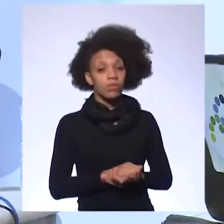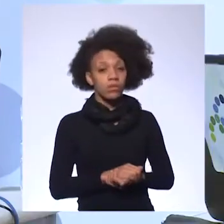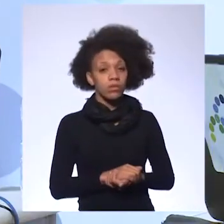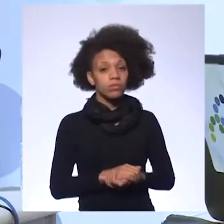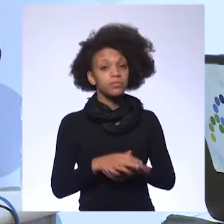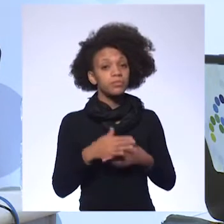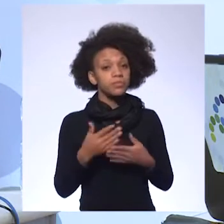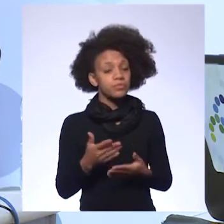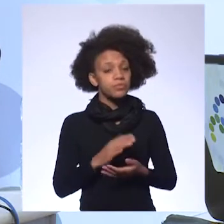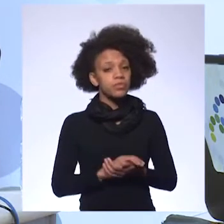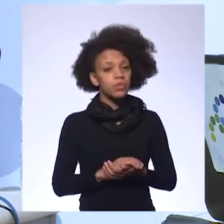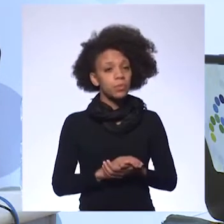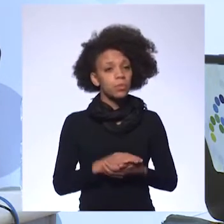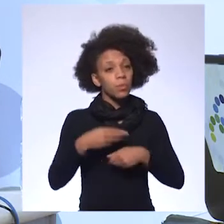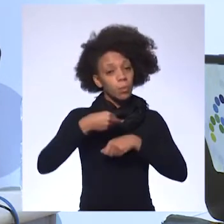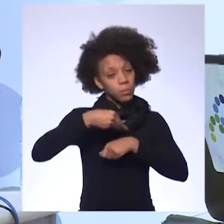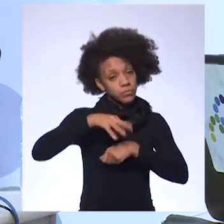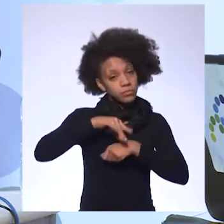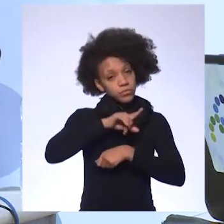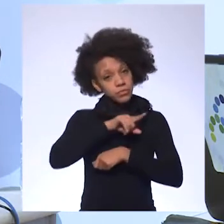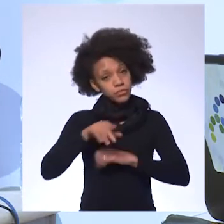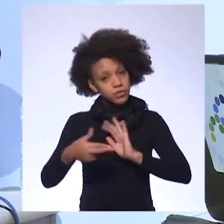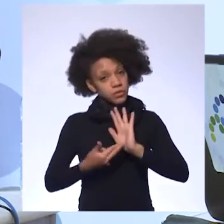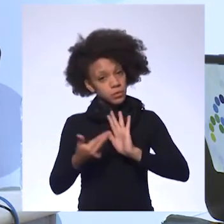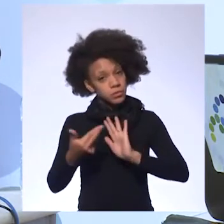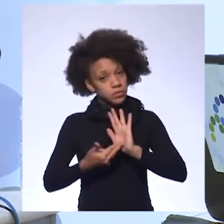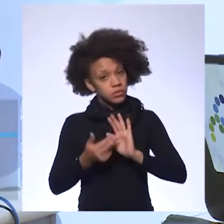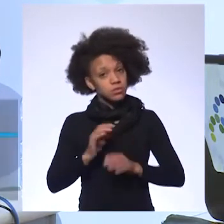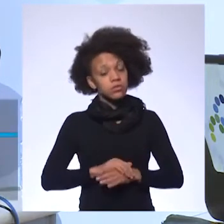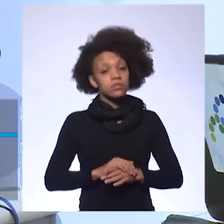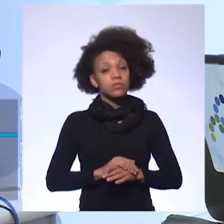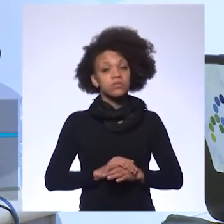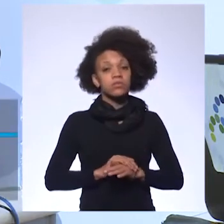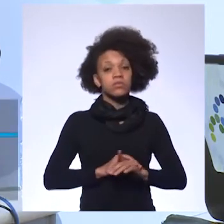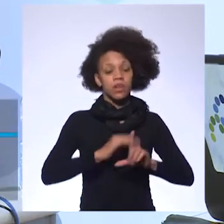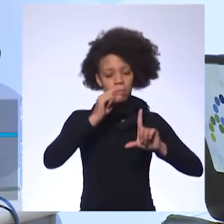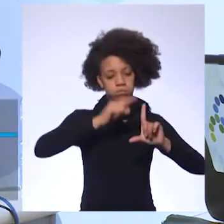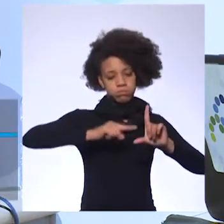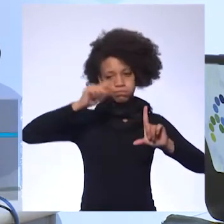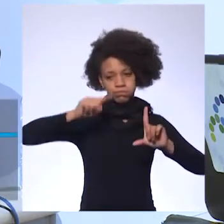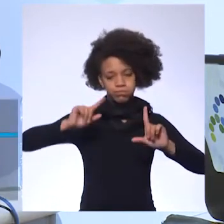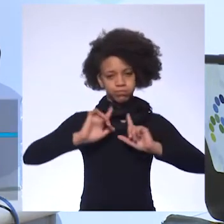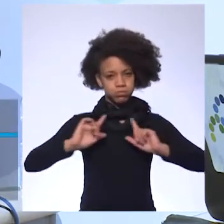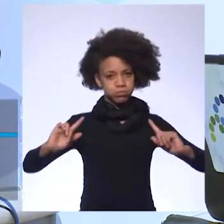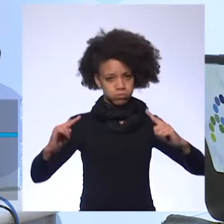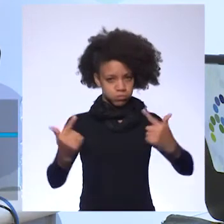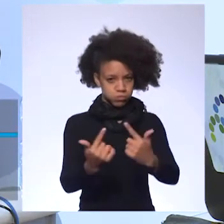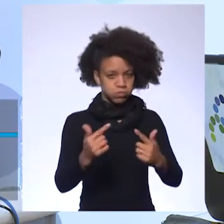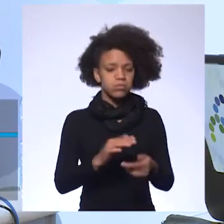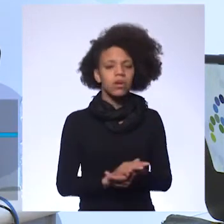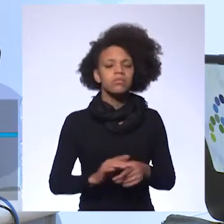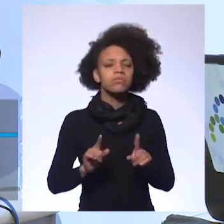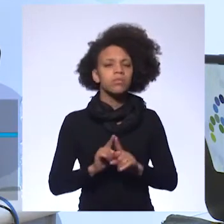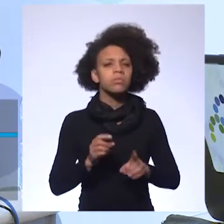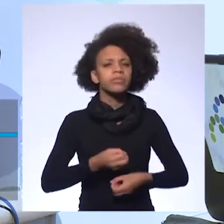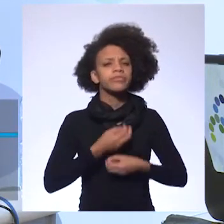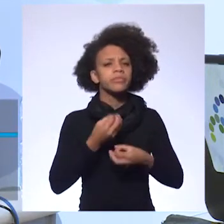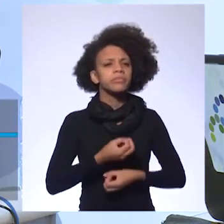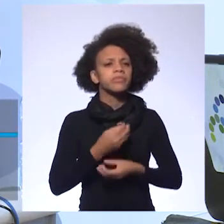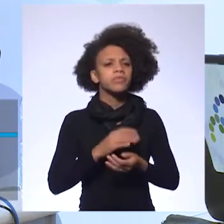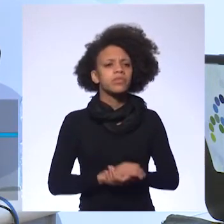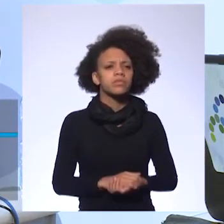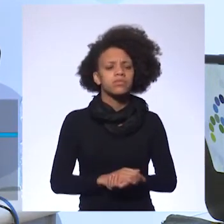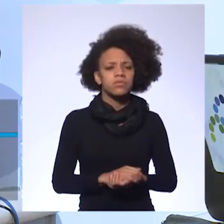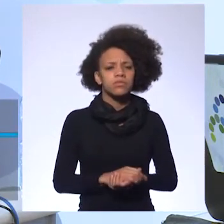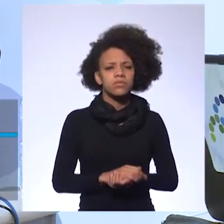Então, ficou aí para vocês, né, uma representação cartográfica, leitura de gráficos, informações aí